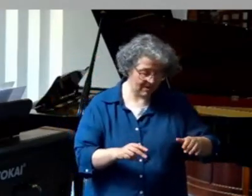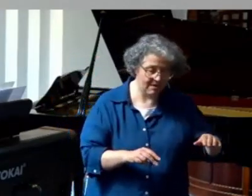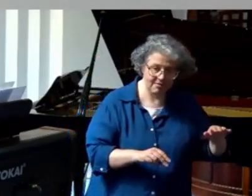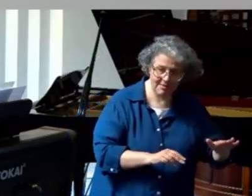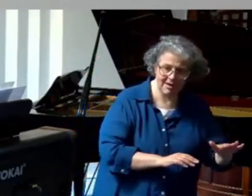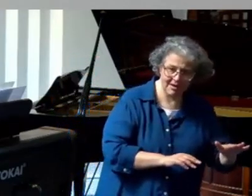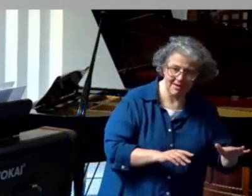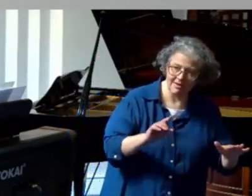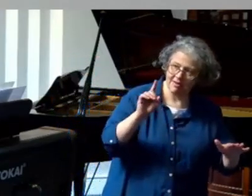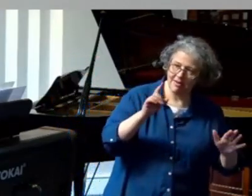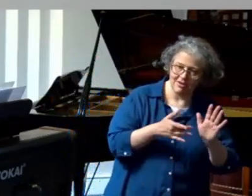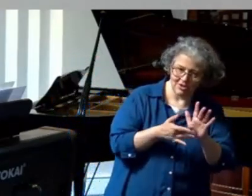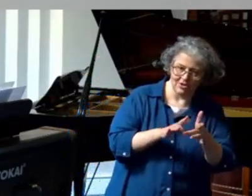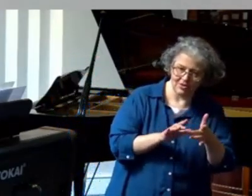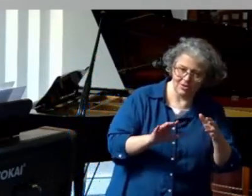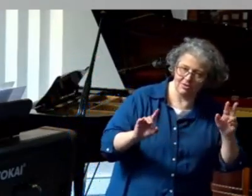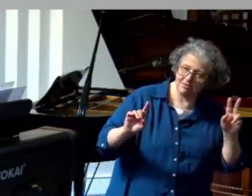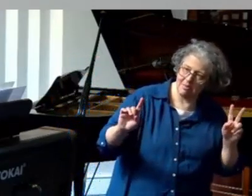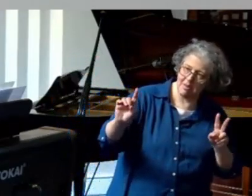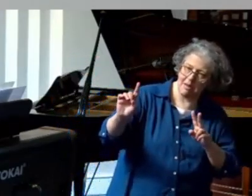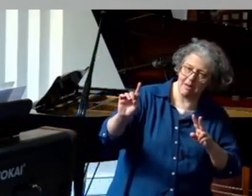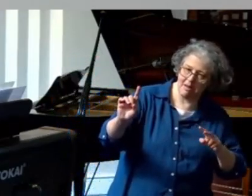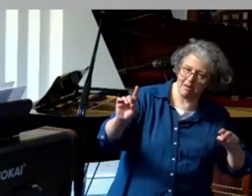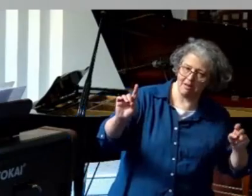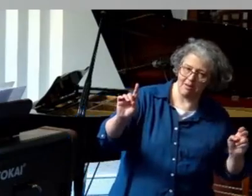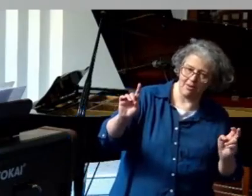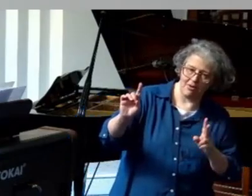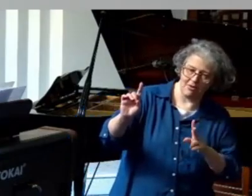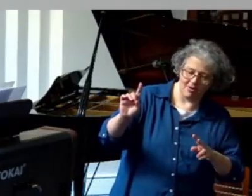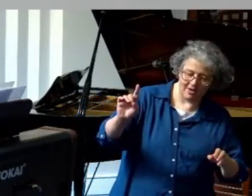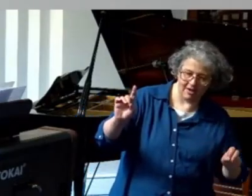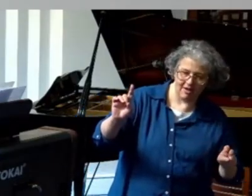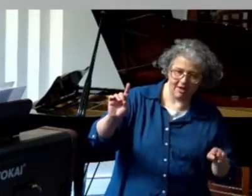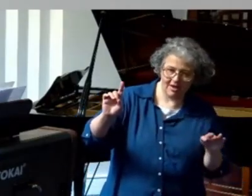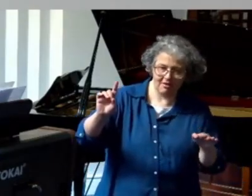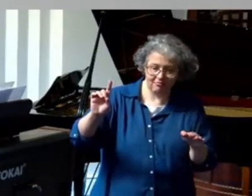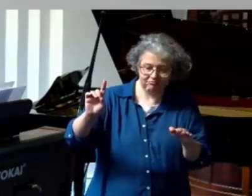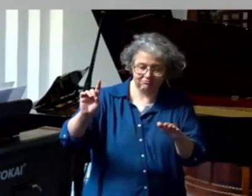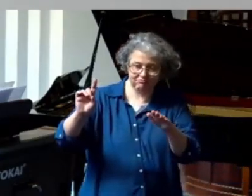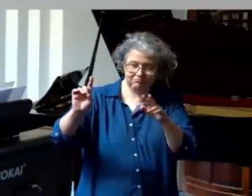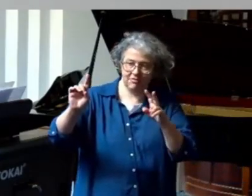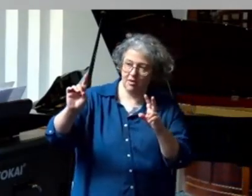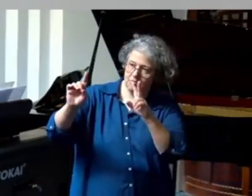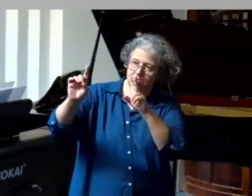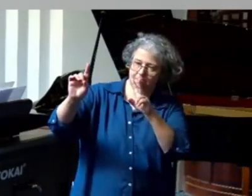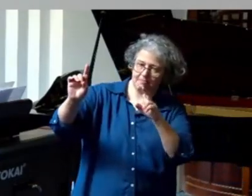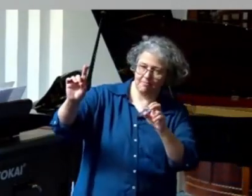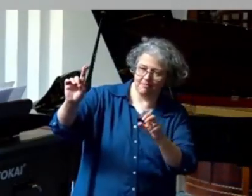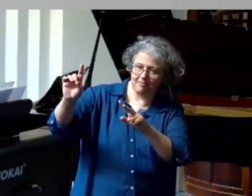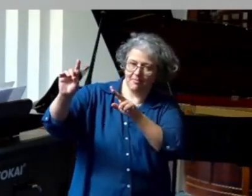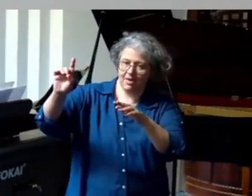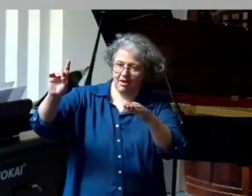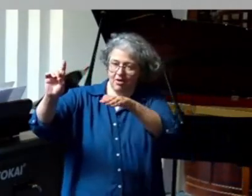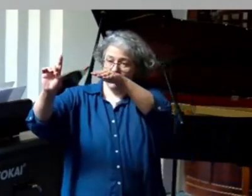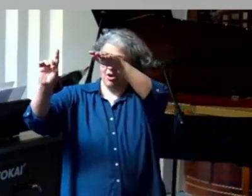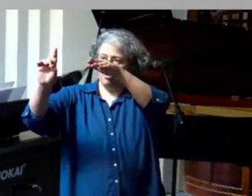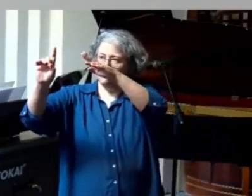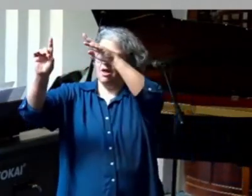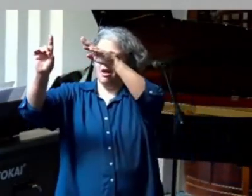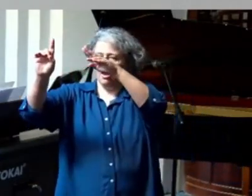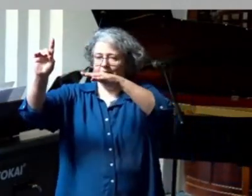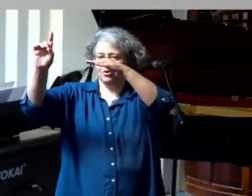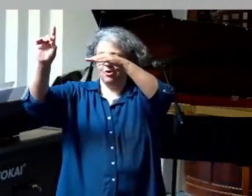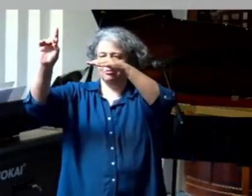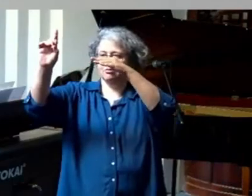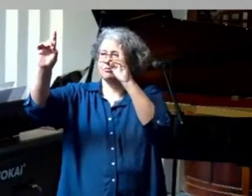vocês. É o que nós queremos, a igreja, essa comunidade santa que existe aqui há tantos anos em todos os lugares. E se quando